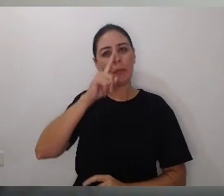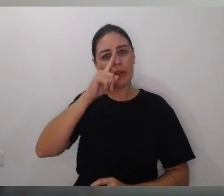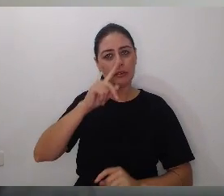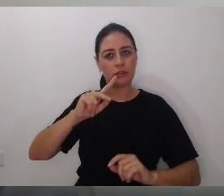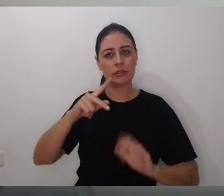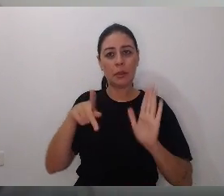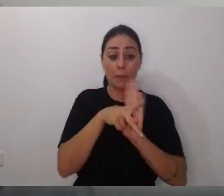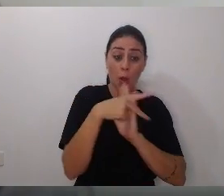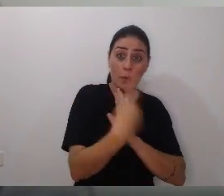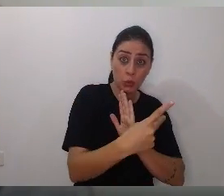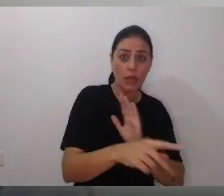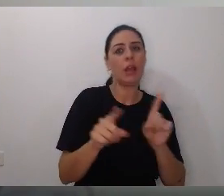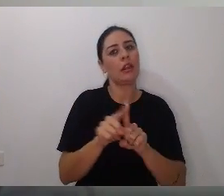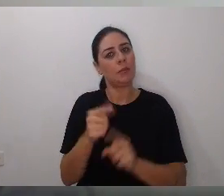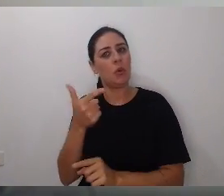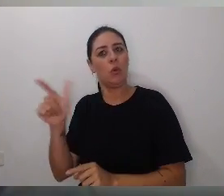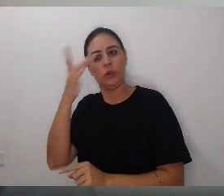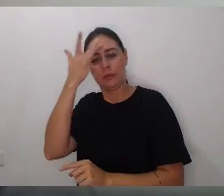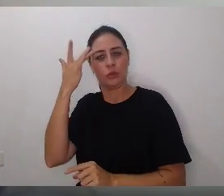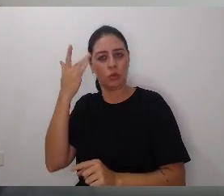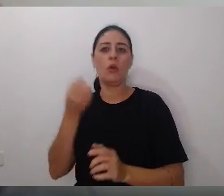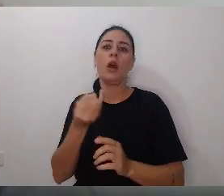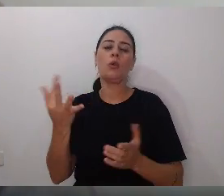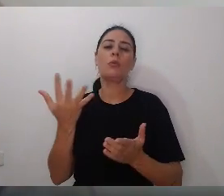dificuldade, e aí isso já é um sinal de alerta.